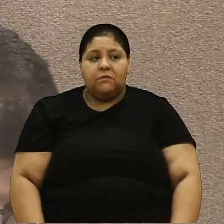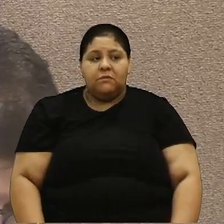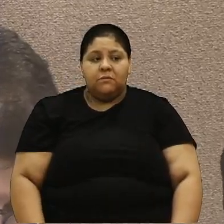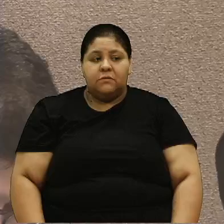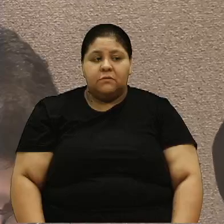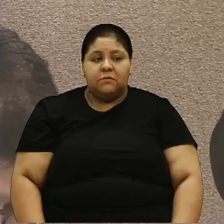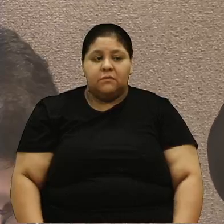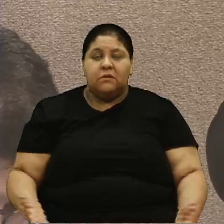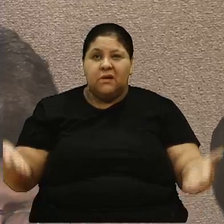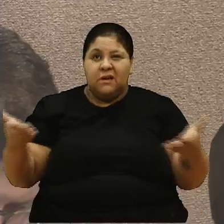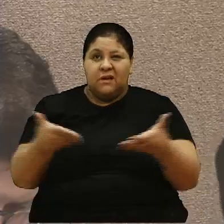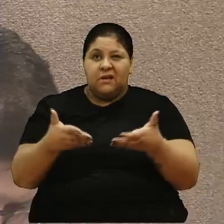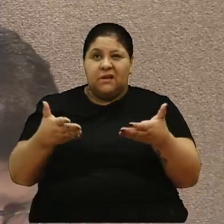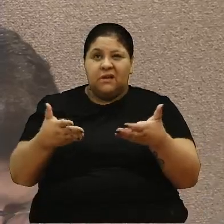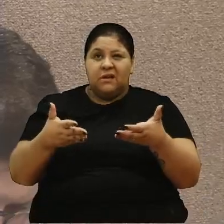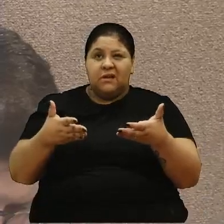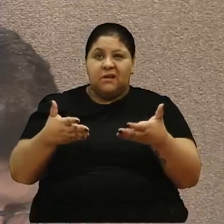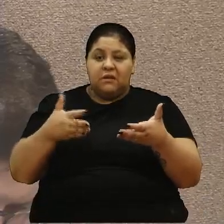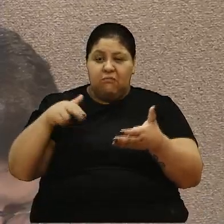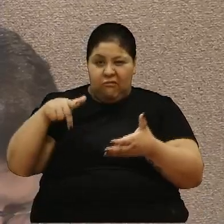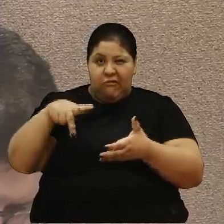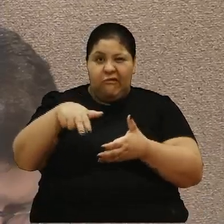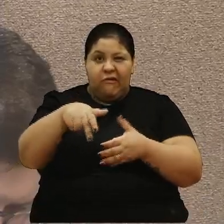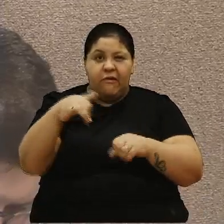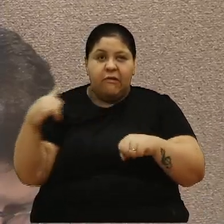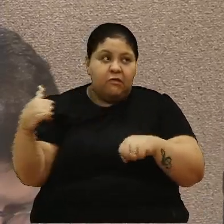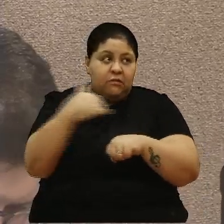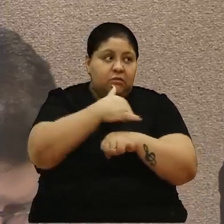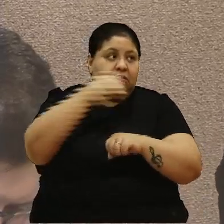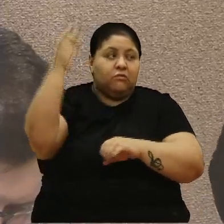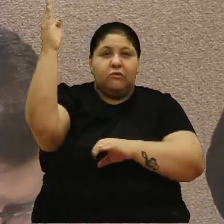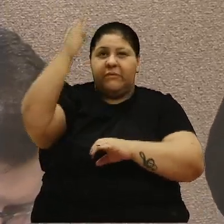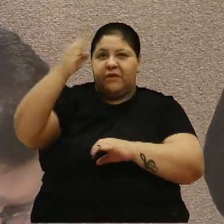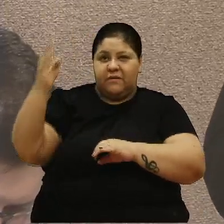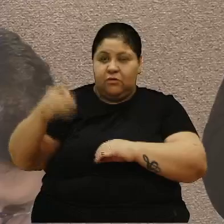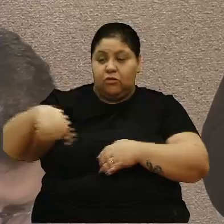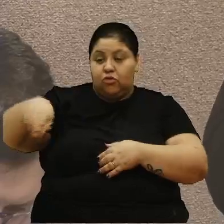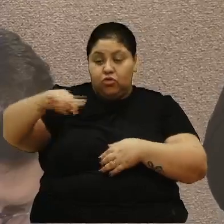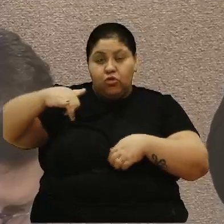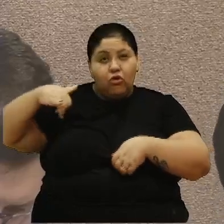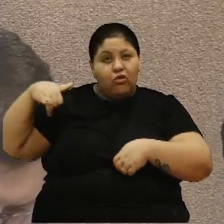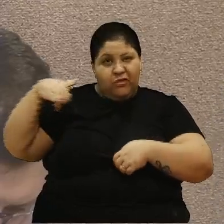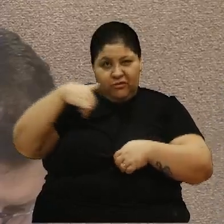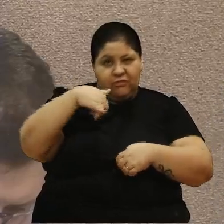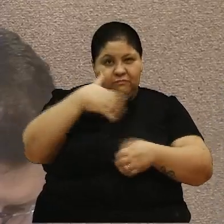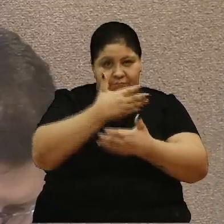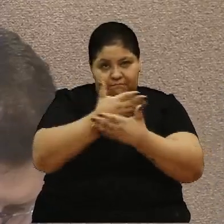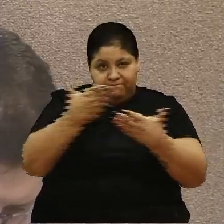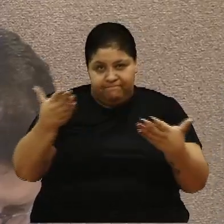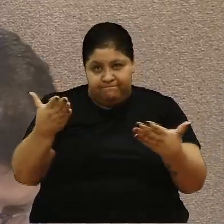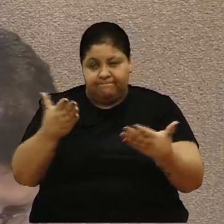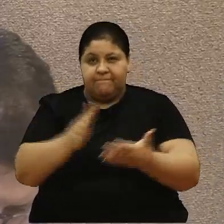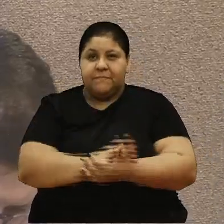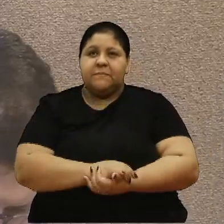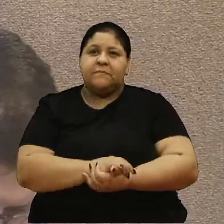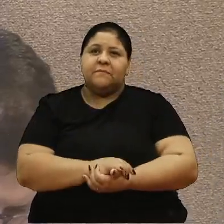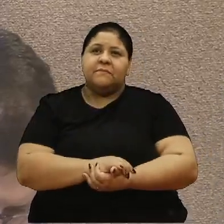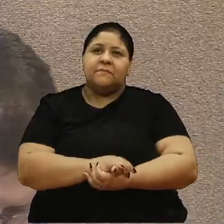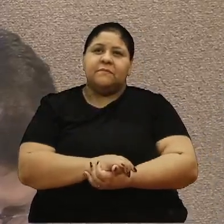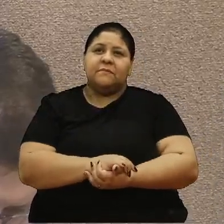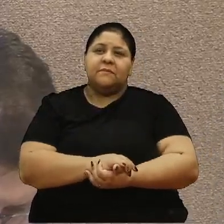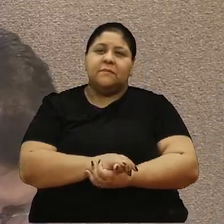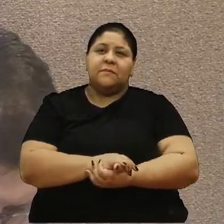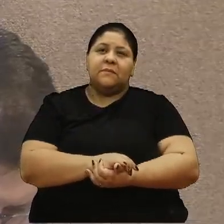Eu já andei por alguns aeroportos ao longo do Brasil. O nosso aeroporto, senhores, ele está igualzinho